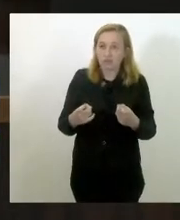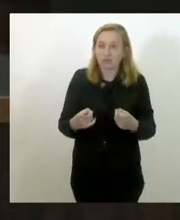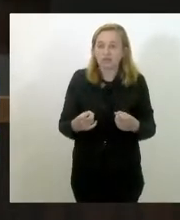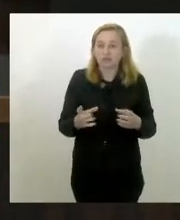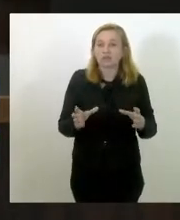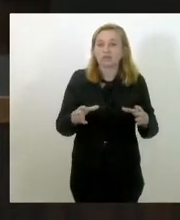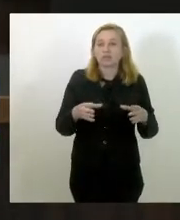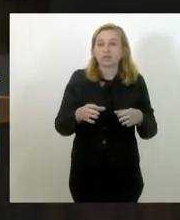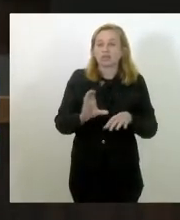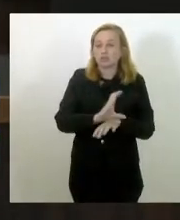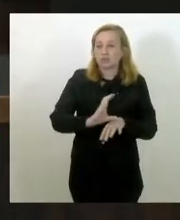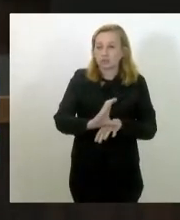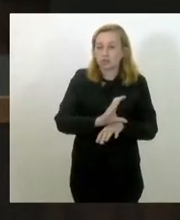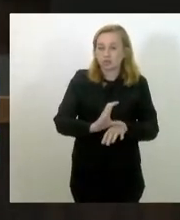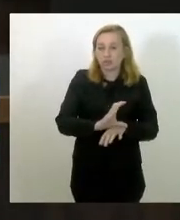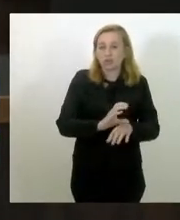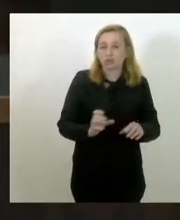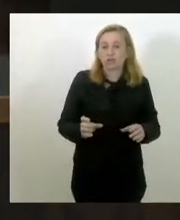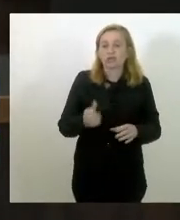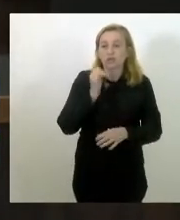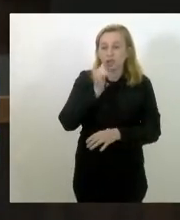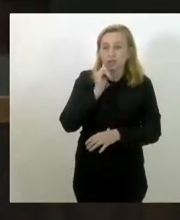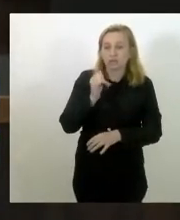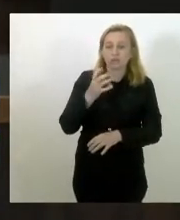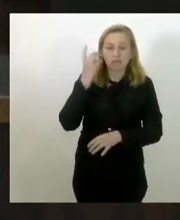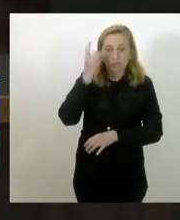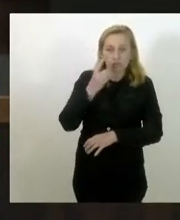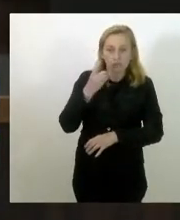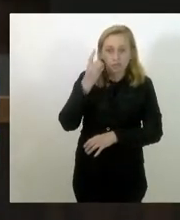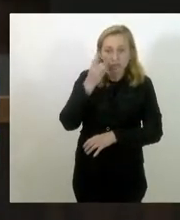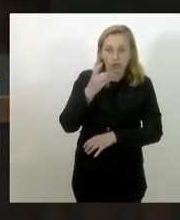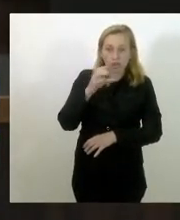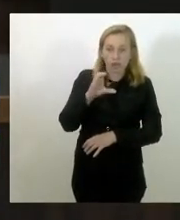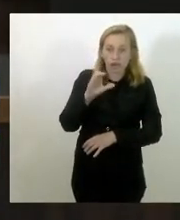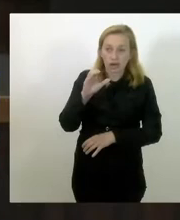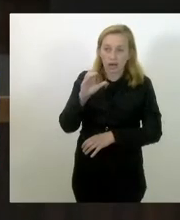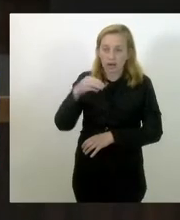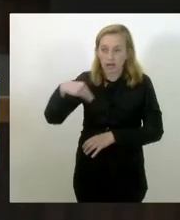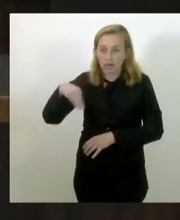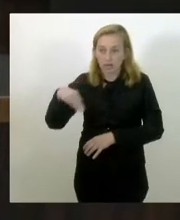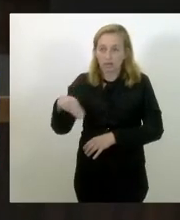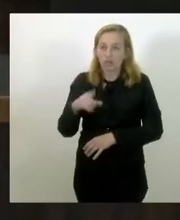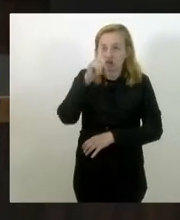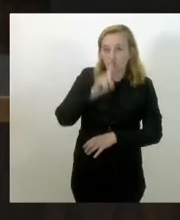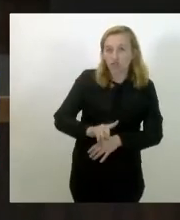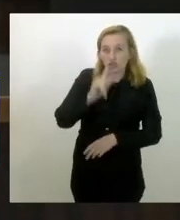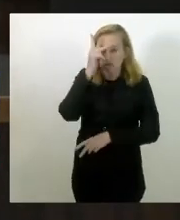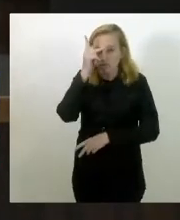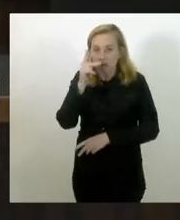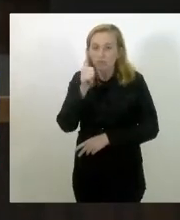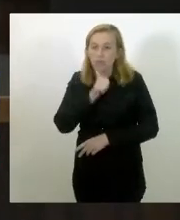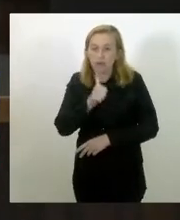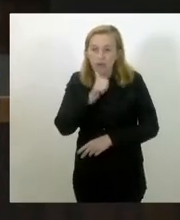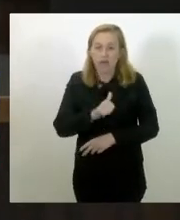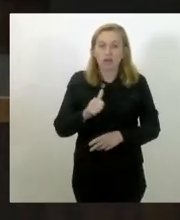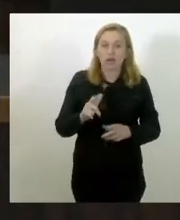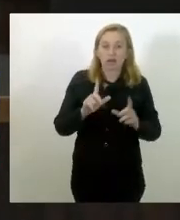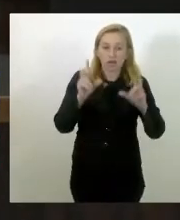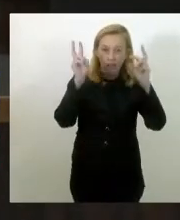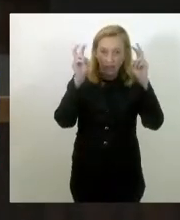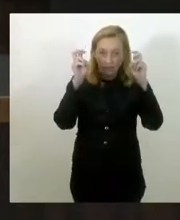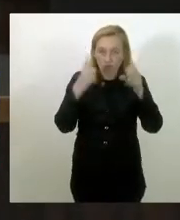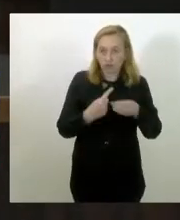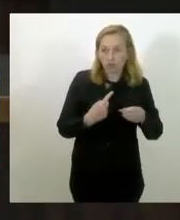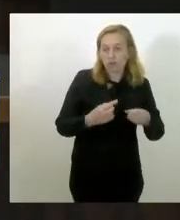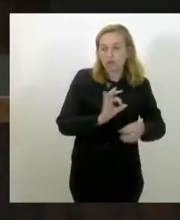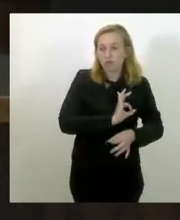Constitucionalidade. Relatou o deputado Carlos Domingue. Pedendo de pareceres das comissões de defesa, direito da mulher, segurança pública, assuntos de polícia, de orçamento,